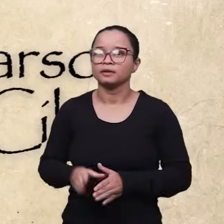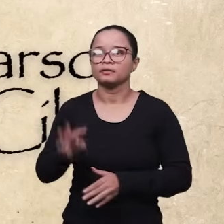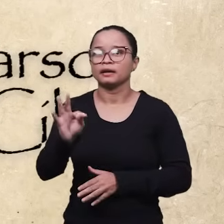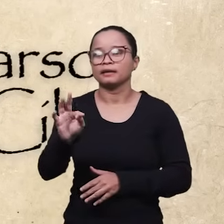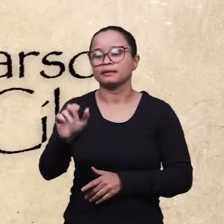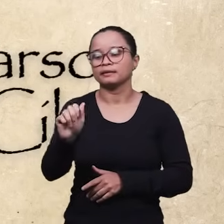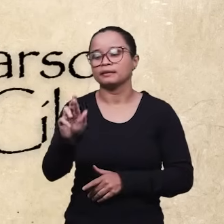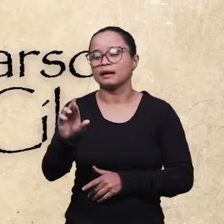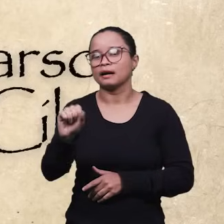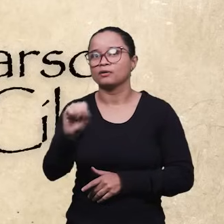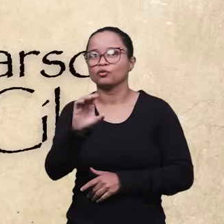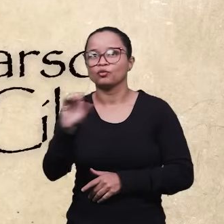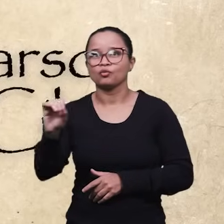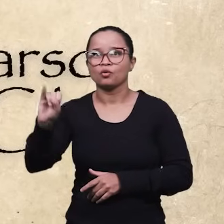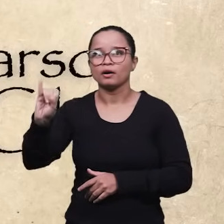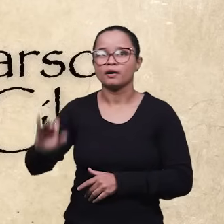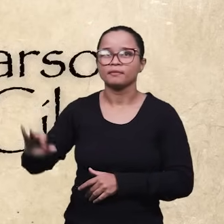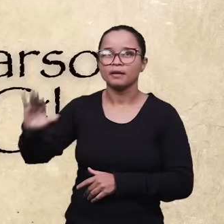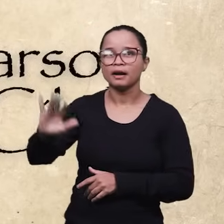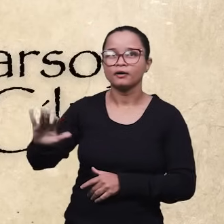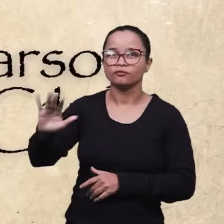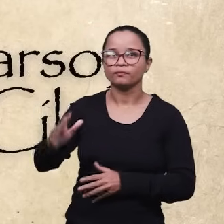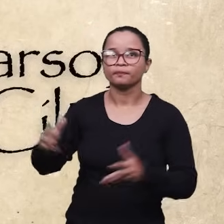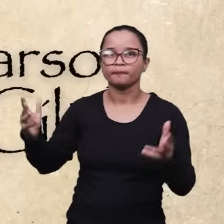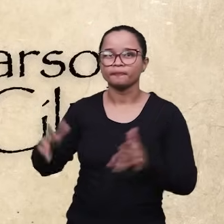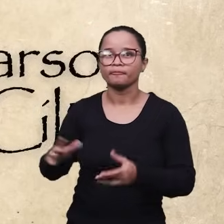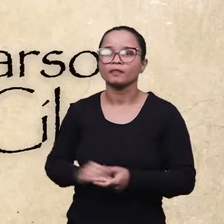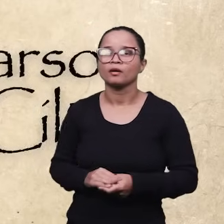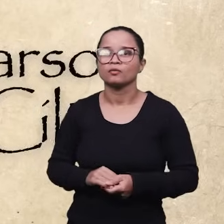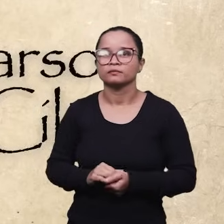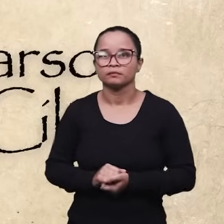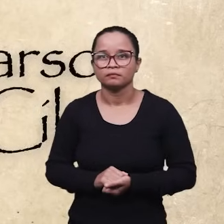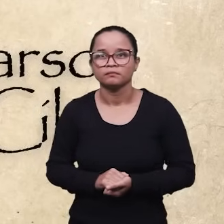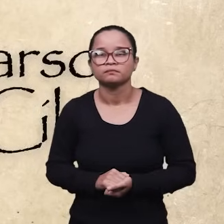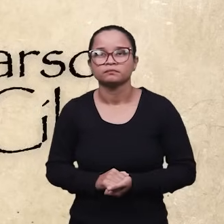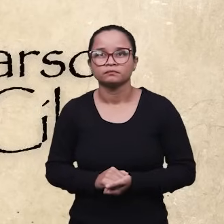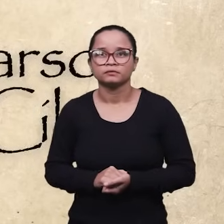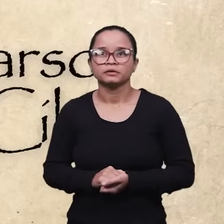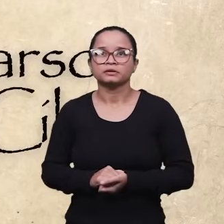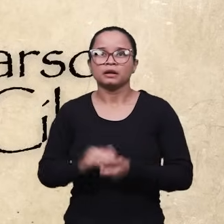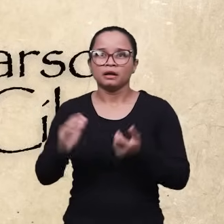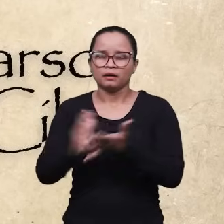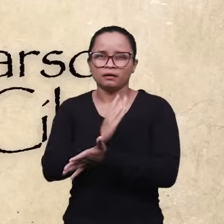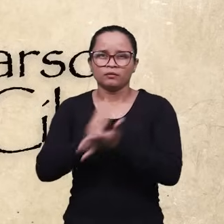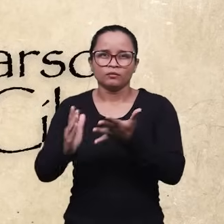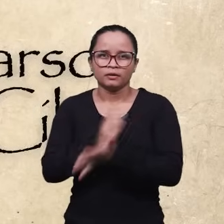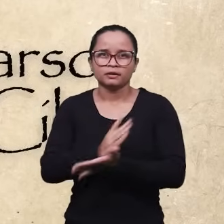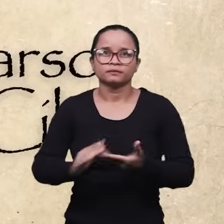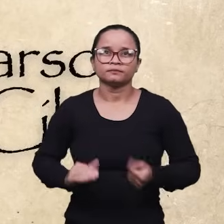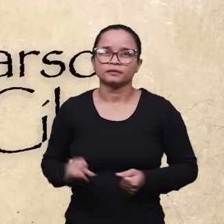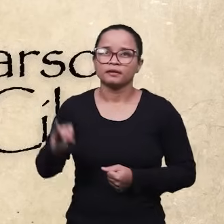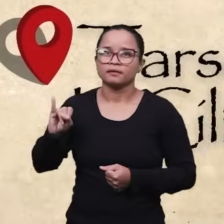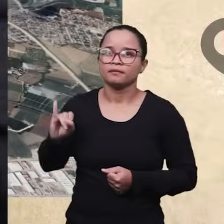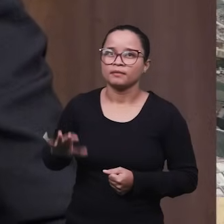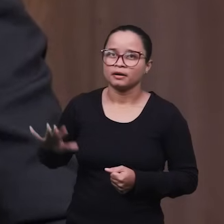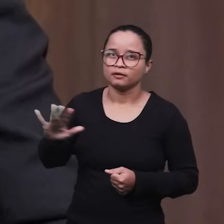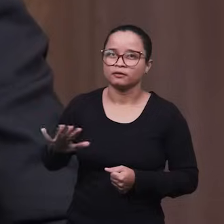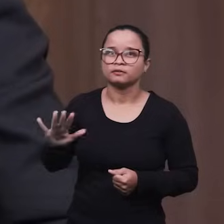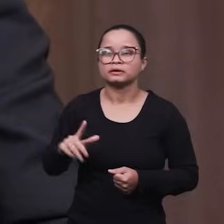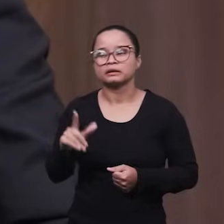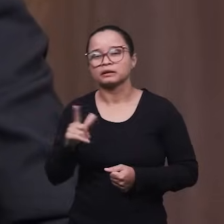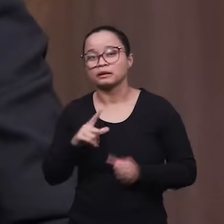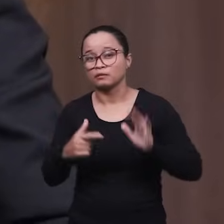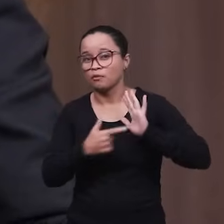vai demonstrar a cidade, né? Até atualmente ali, algumas figuras, algumas fotos